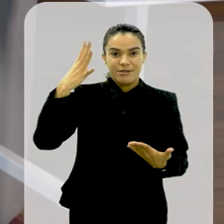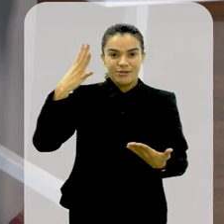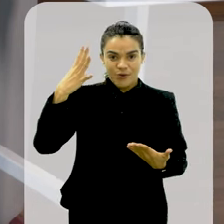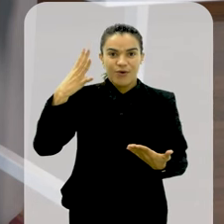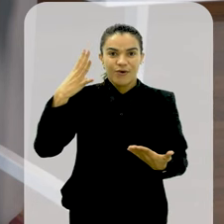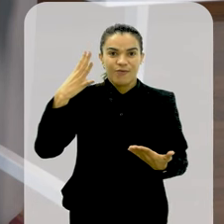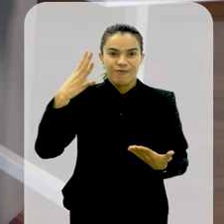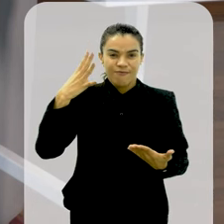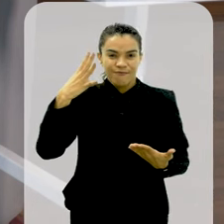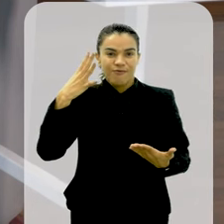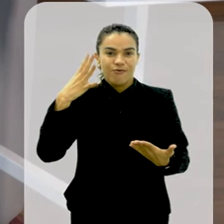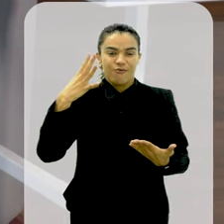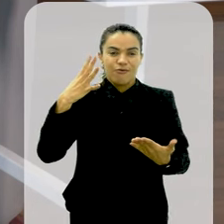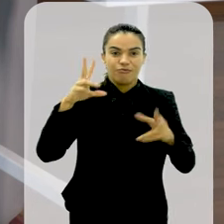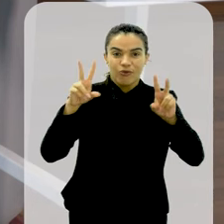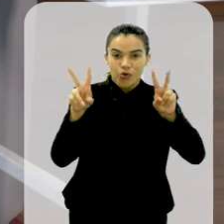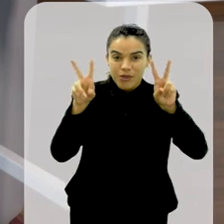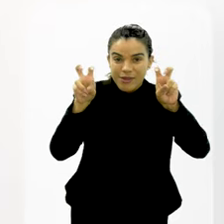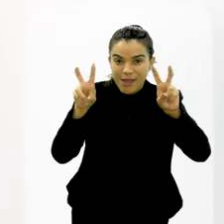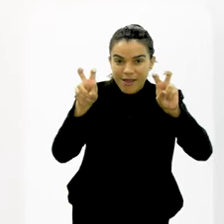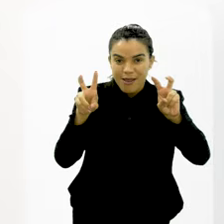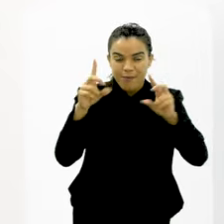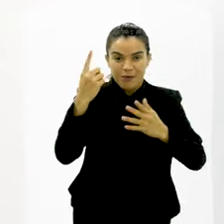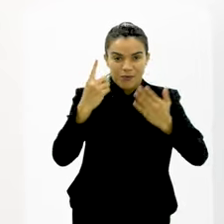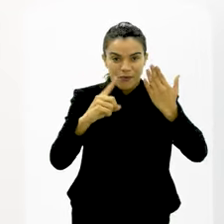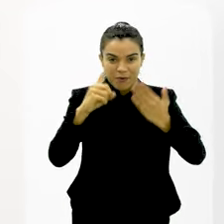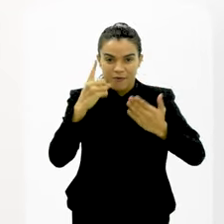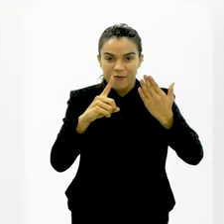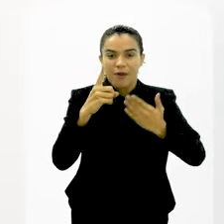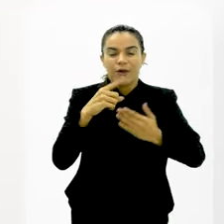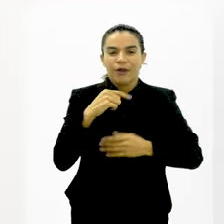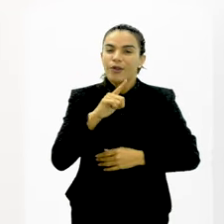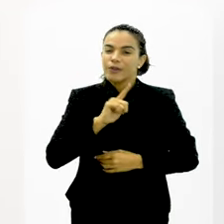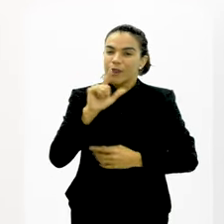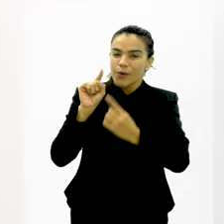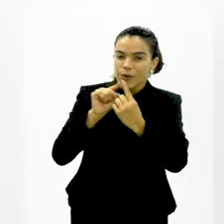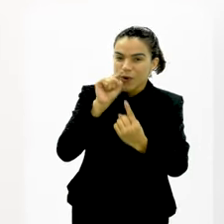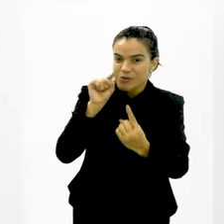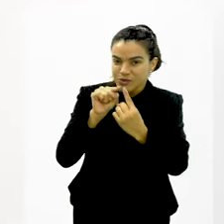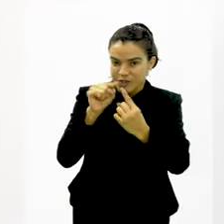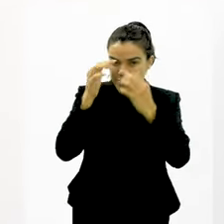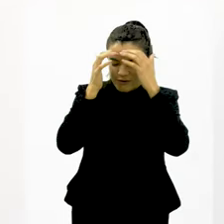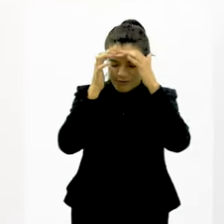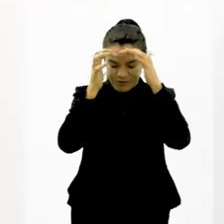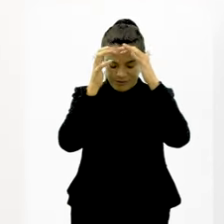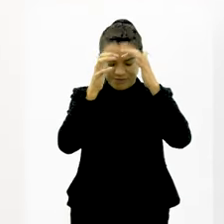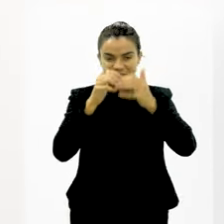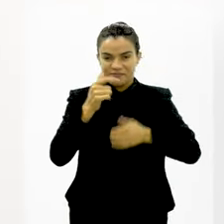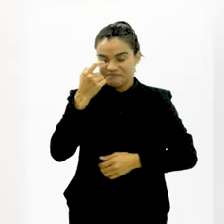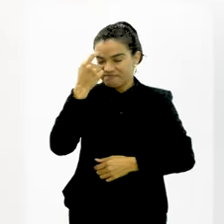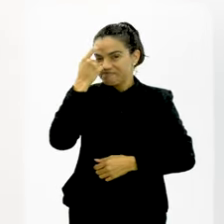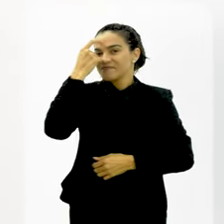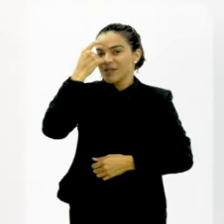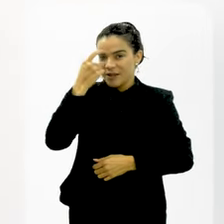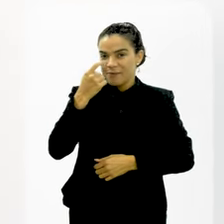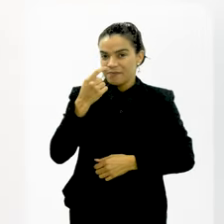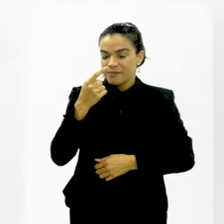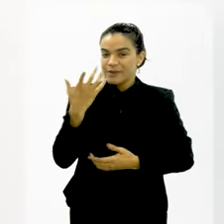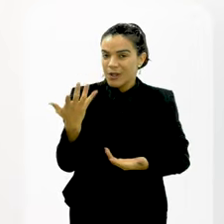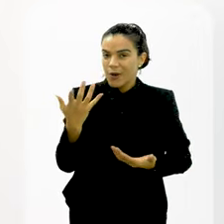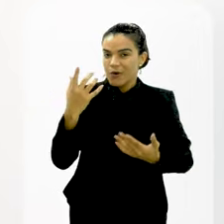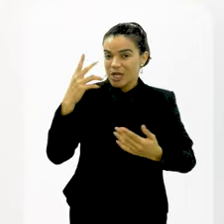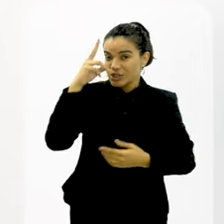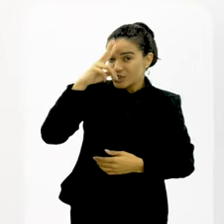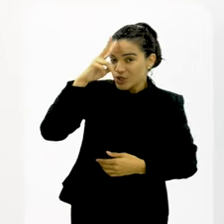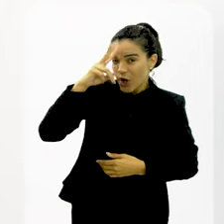enredo, eu procuro alcançar alguns pilares que eu tenho assim, na minha mente, né? Eu acho que o enredo